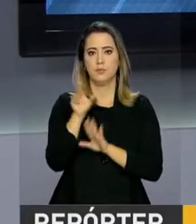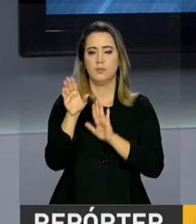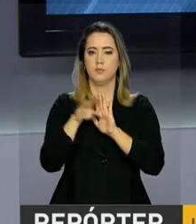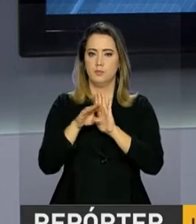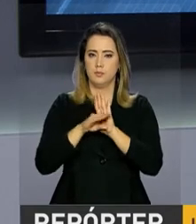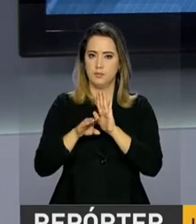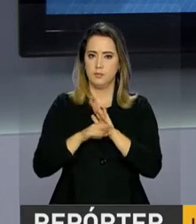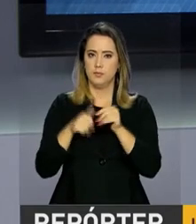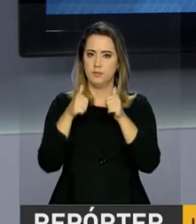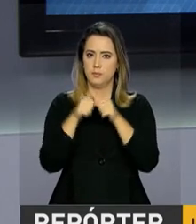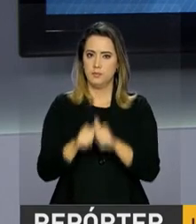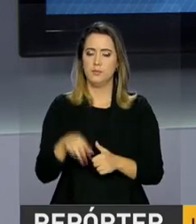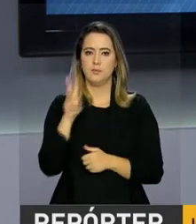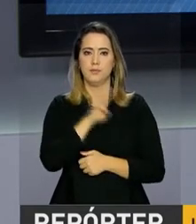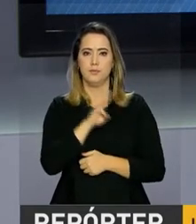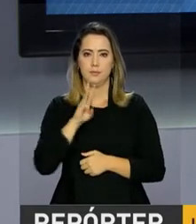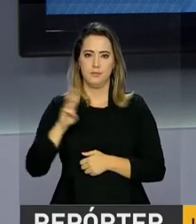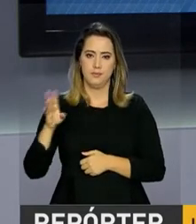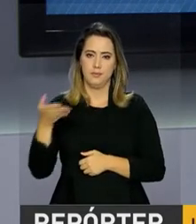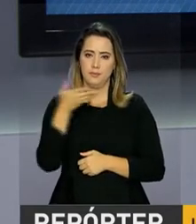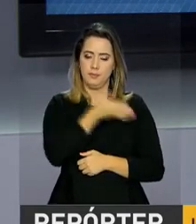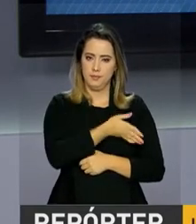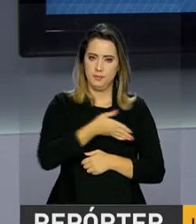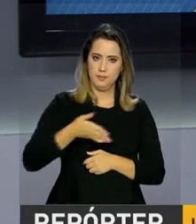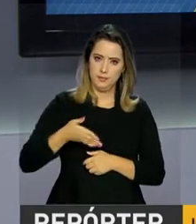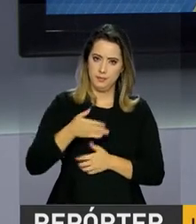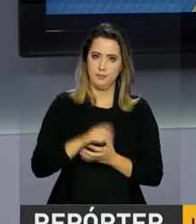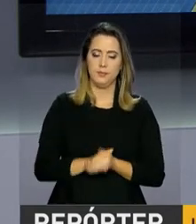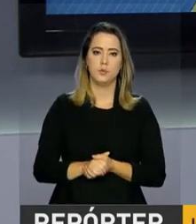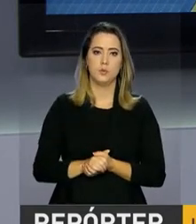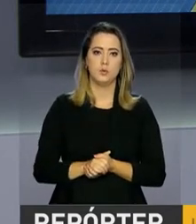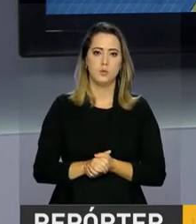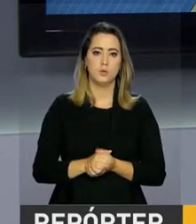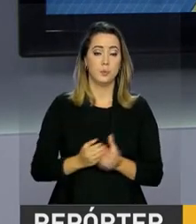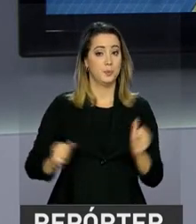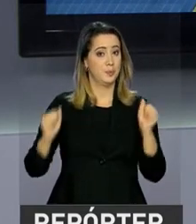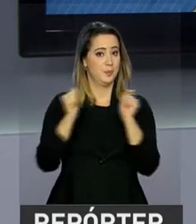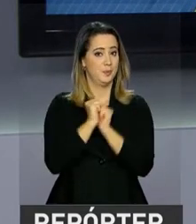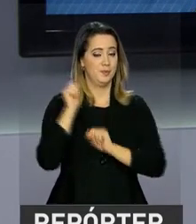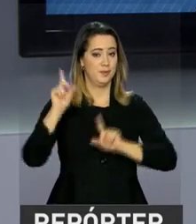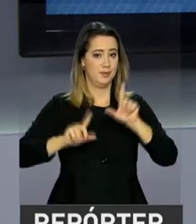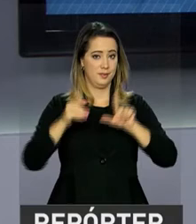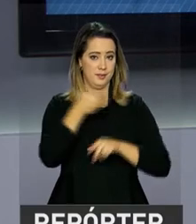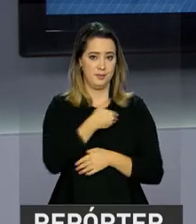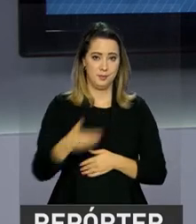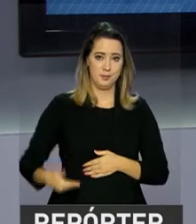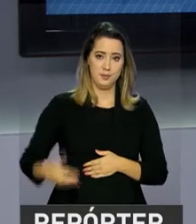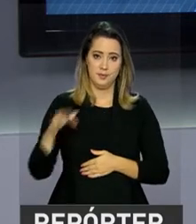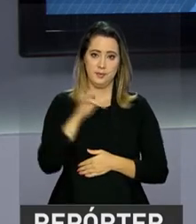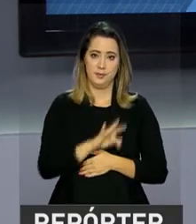YouTube e toda a nossa programação também está na página da NBR na internet. Continue